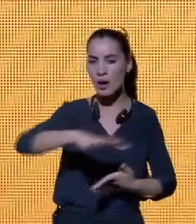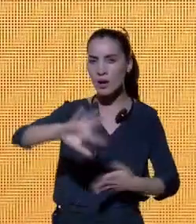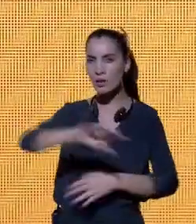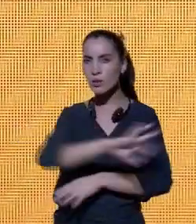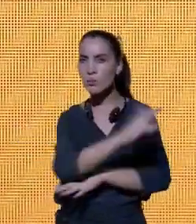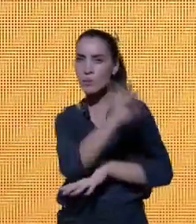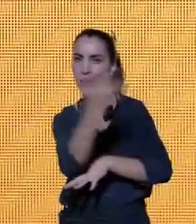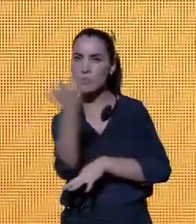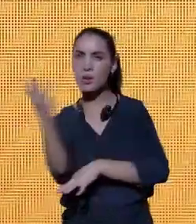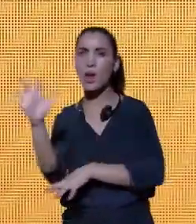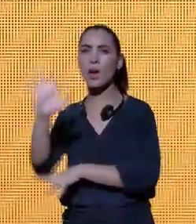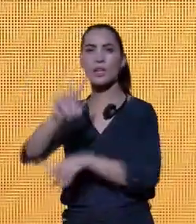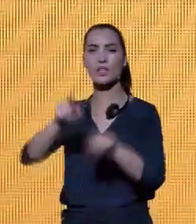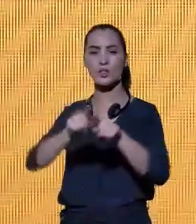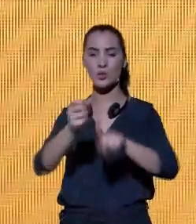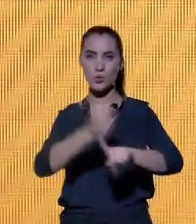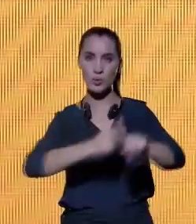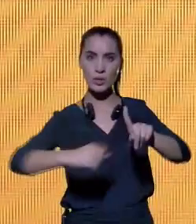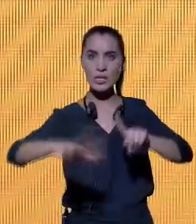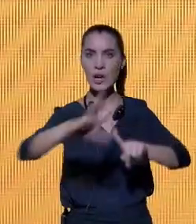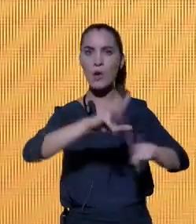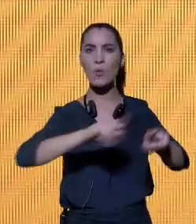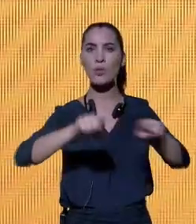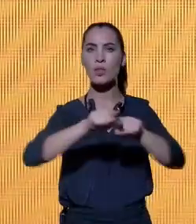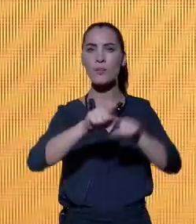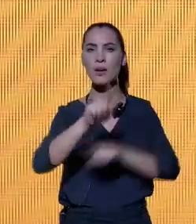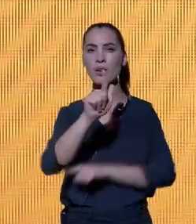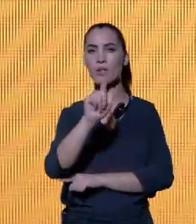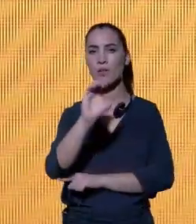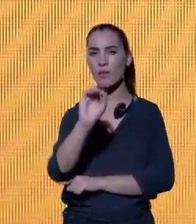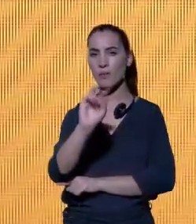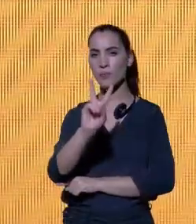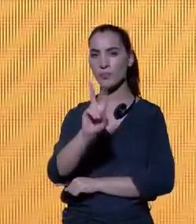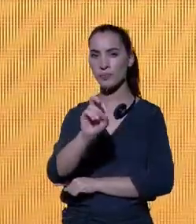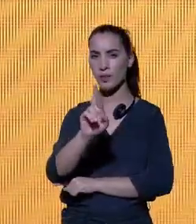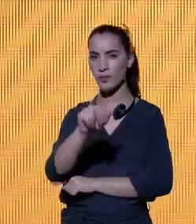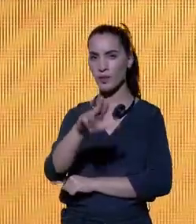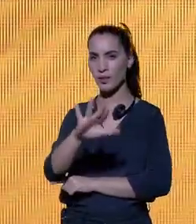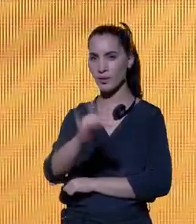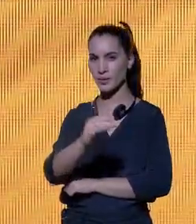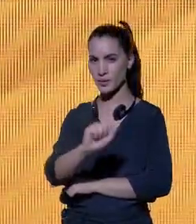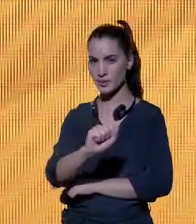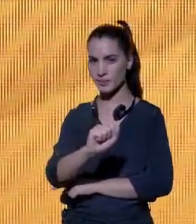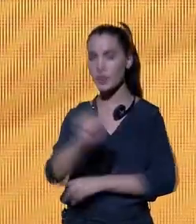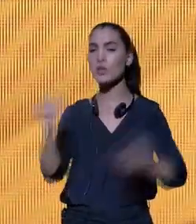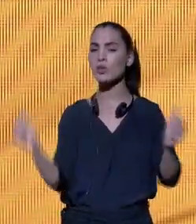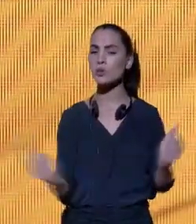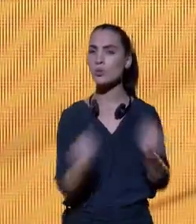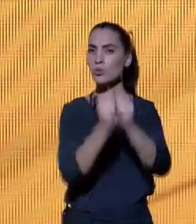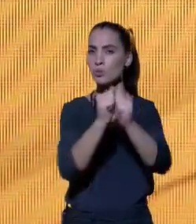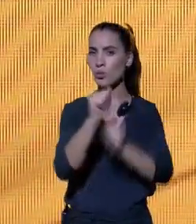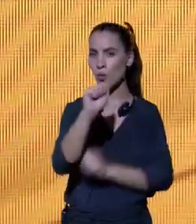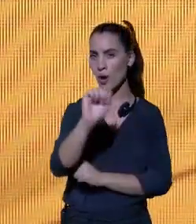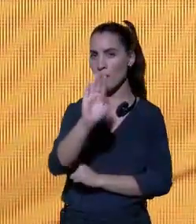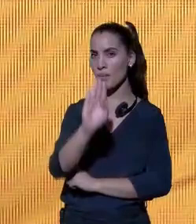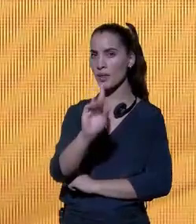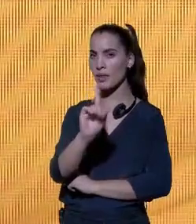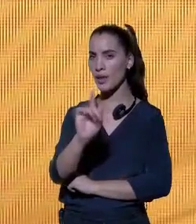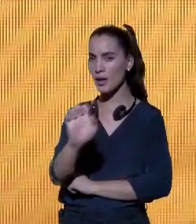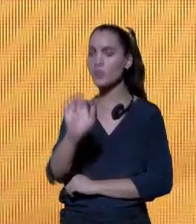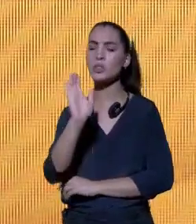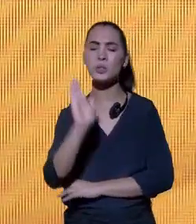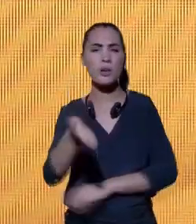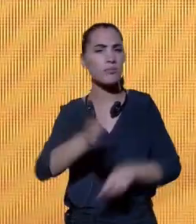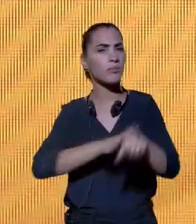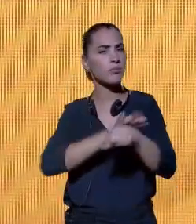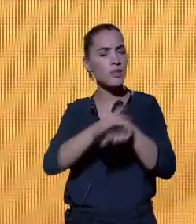ambiente, social, governança. E, em conjunto com a BDE, isso a gente já vinha conversando há